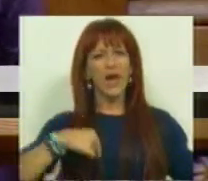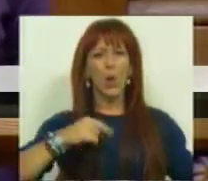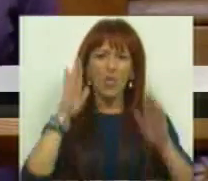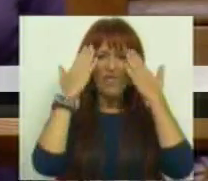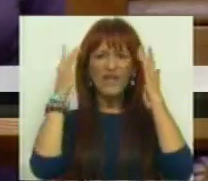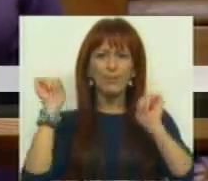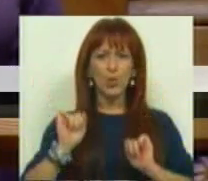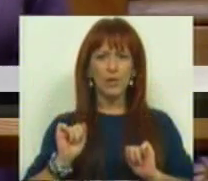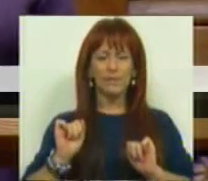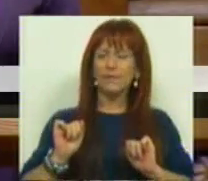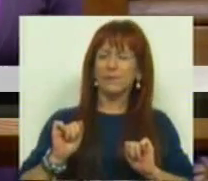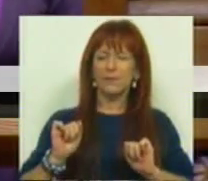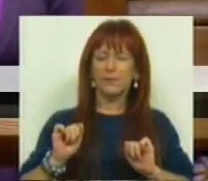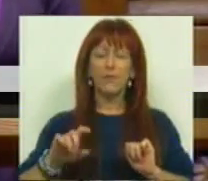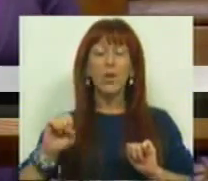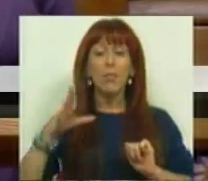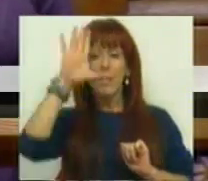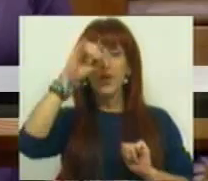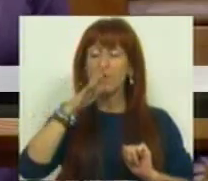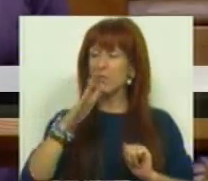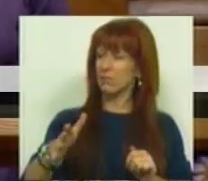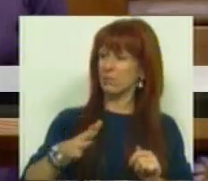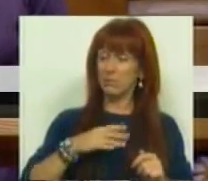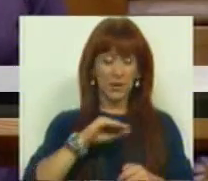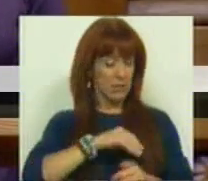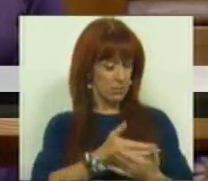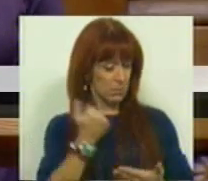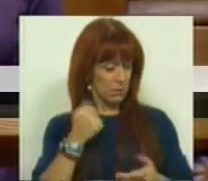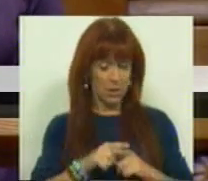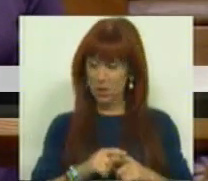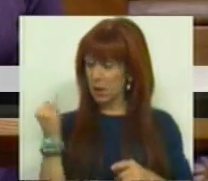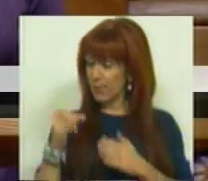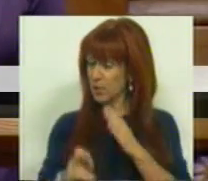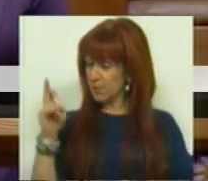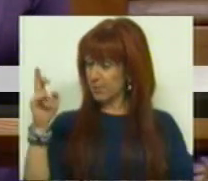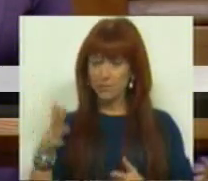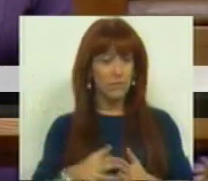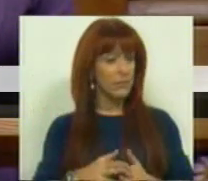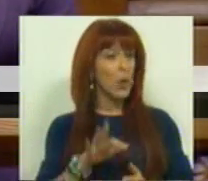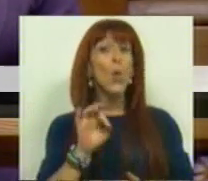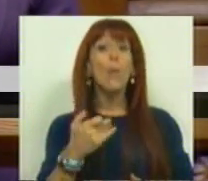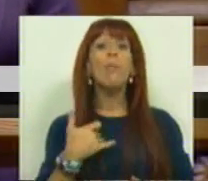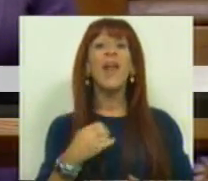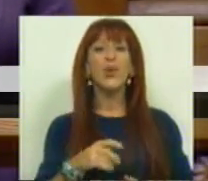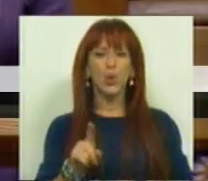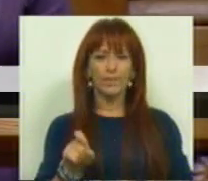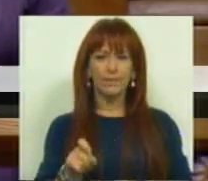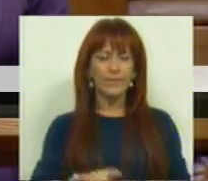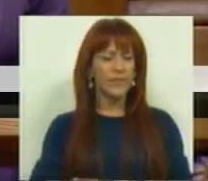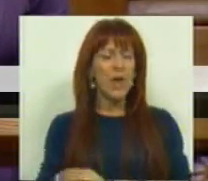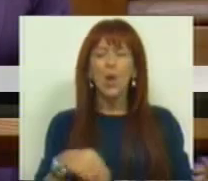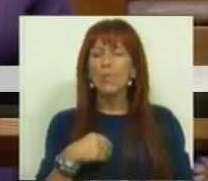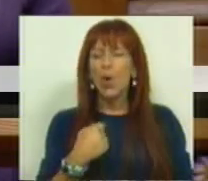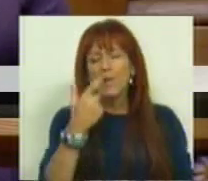Facebook. E onde o Primeiro-Ministro nos tira salários e aumenta impostos, o Pedro tem uma